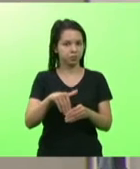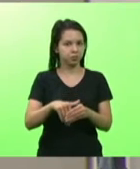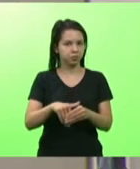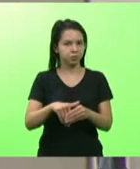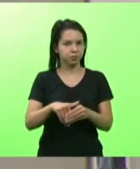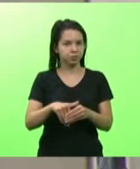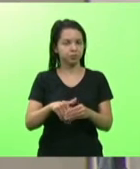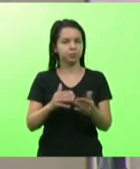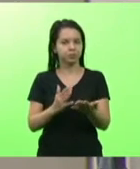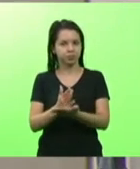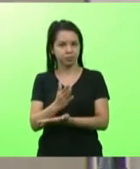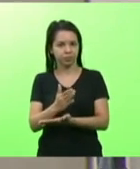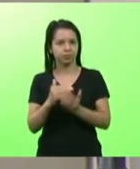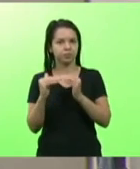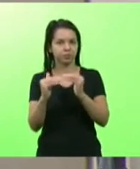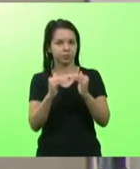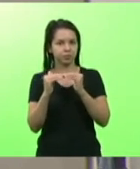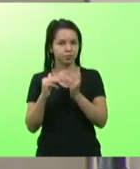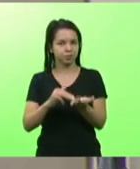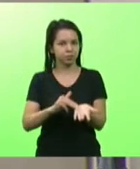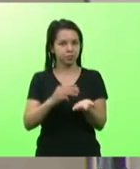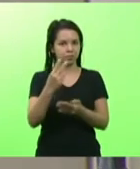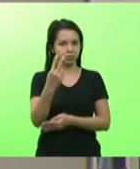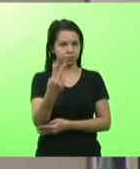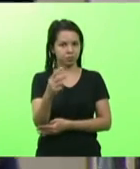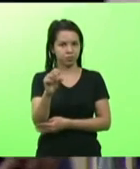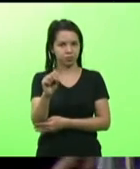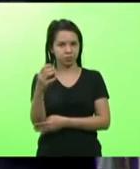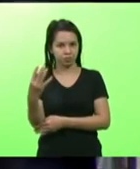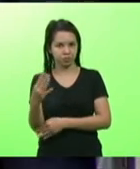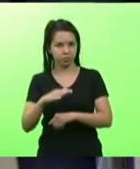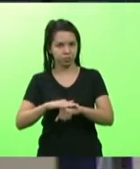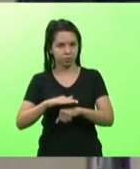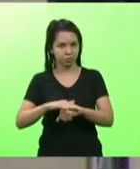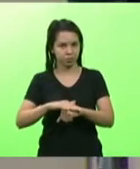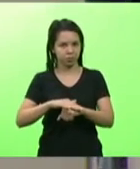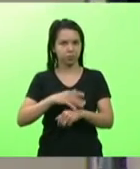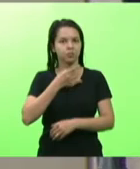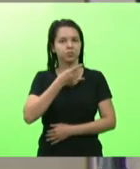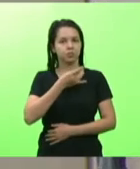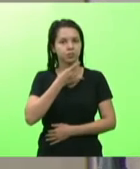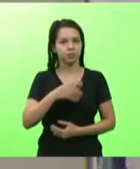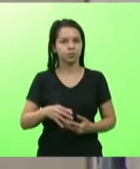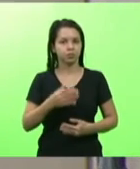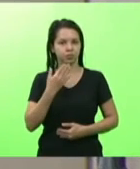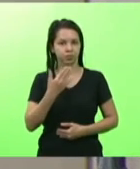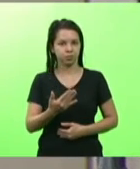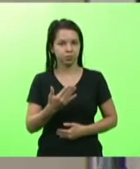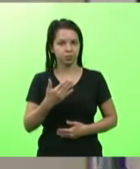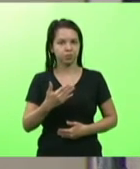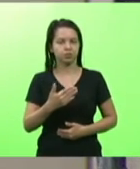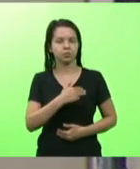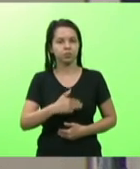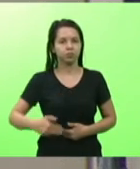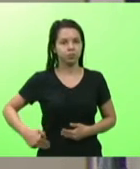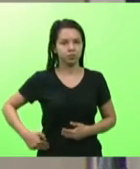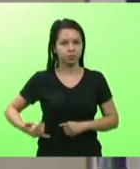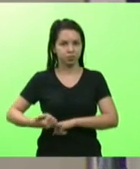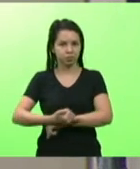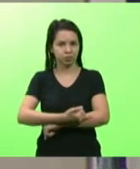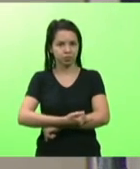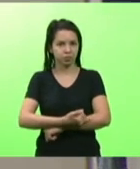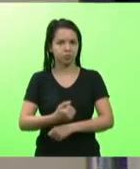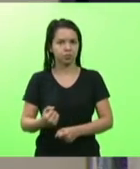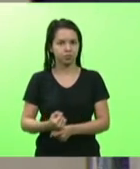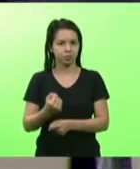na aprovado por unanimidade Moção 284 autoria Deputado Valdir cobalchini solicitando o ministro da infraestrutura a